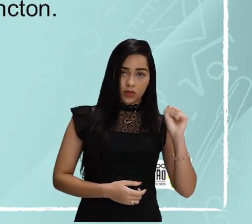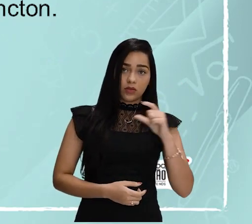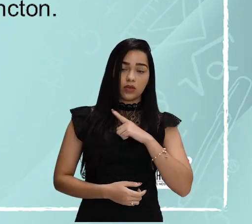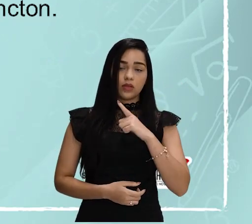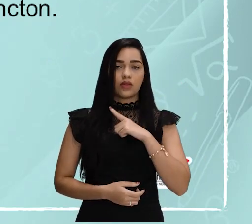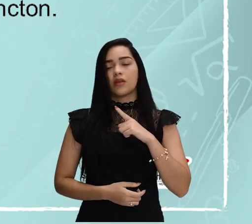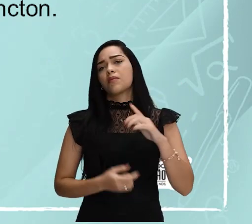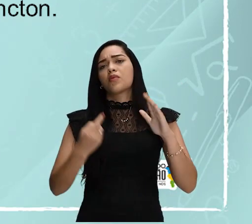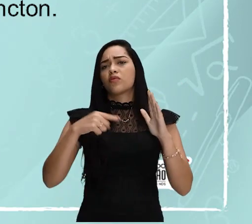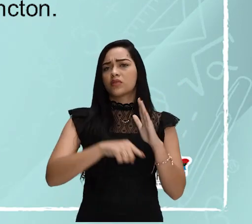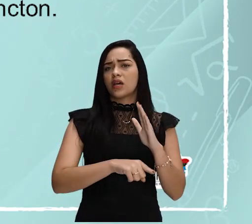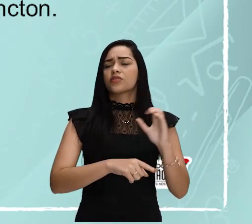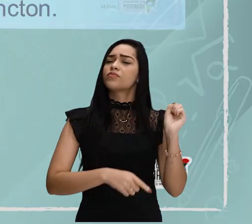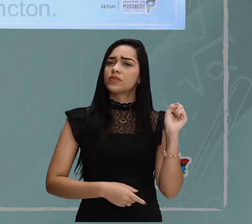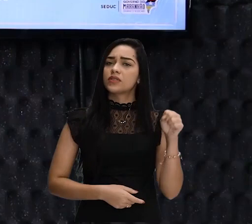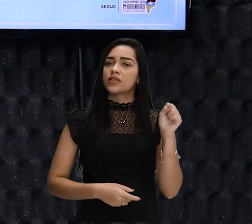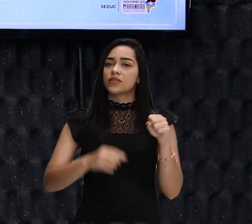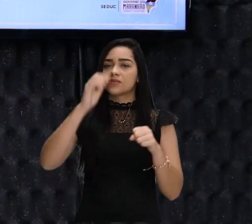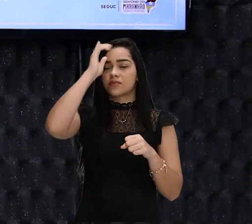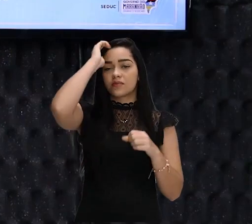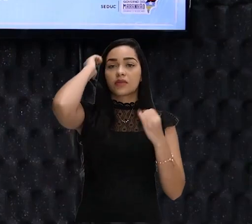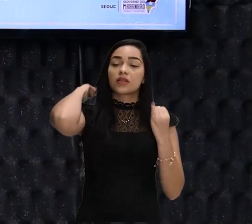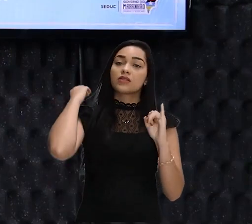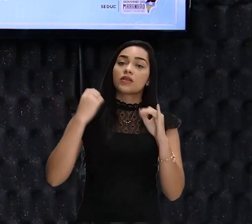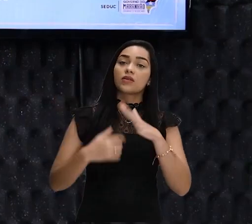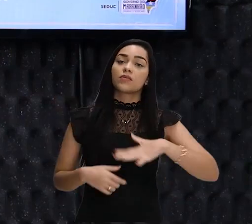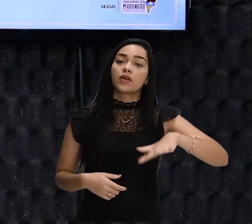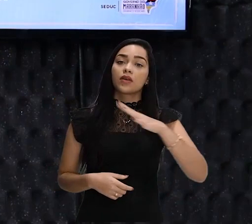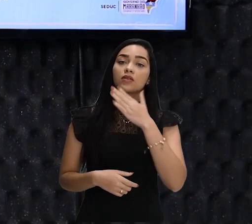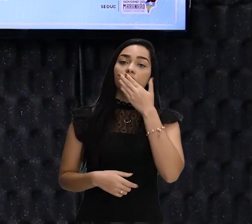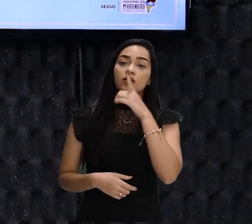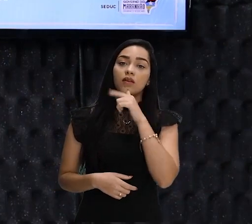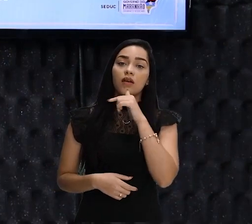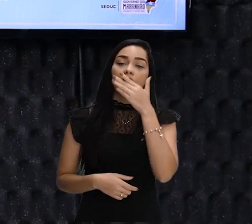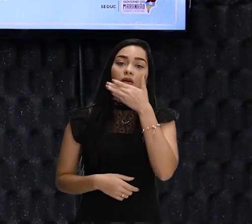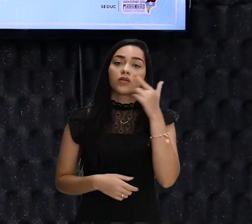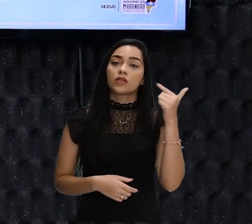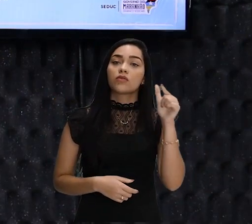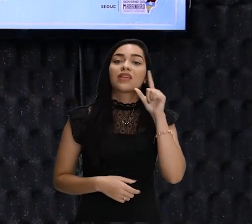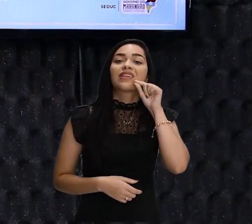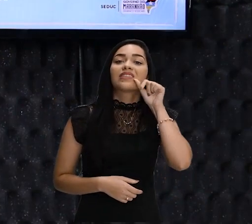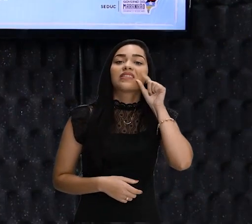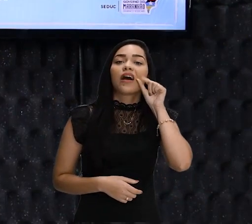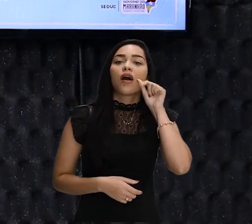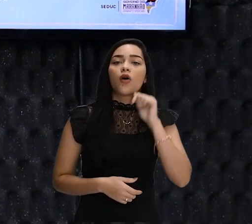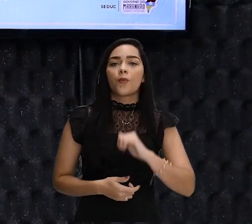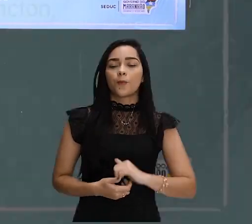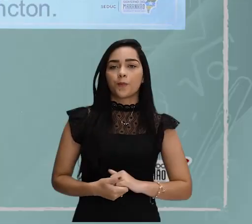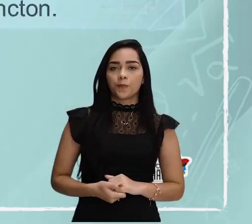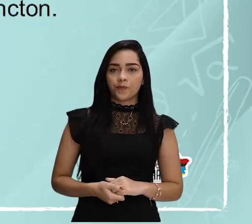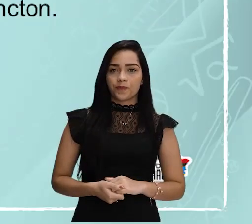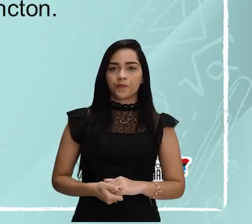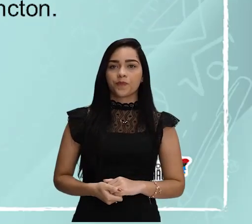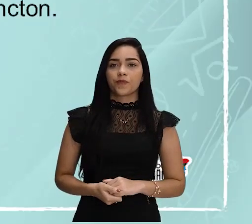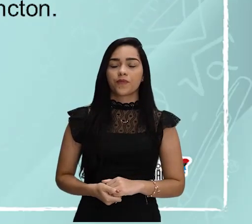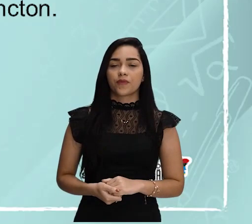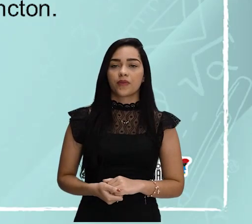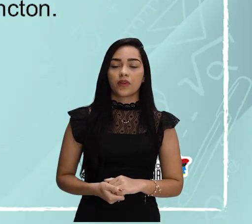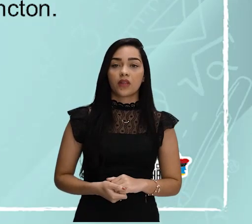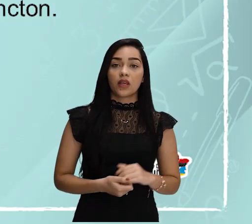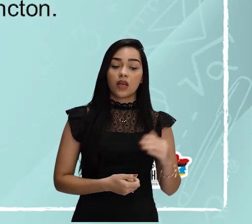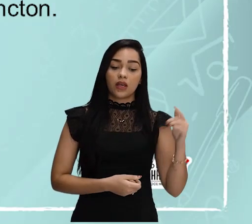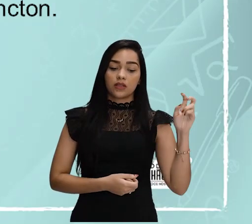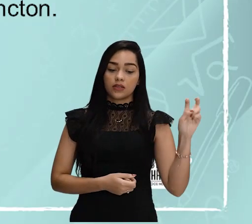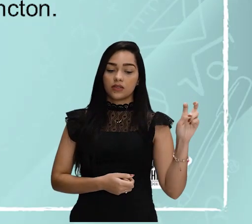certeza. Se é ambiente de água doce, menos sal vai ter na água, né? Na província lótica, há pouca